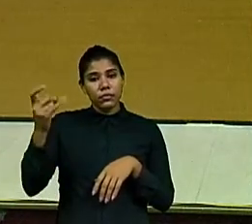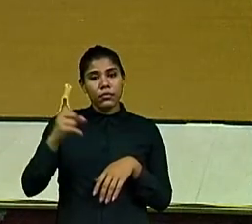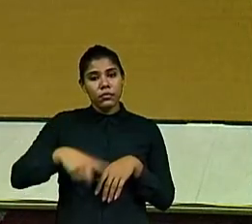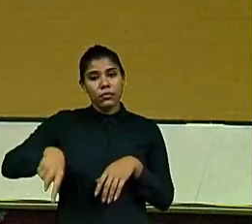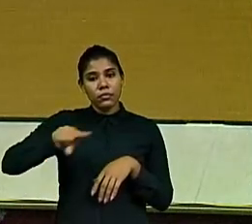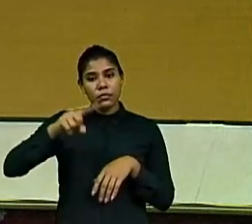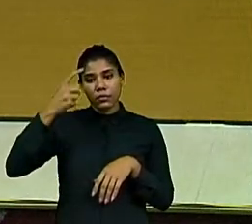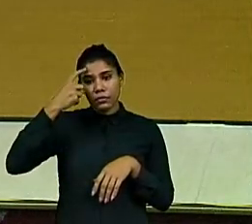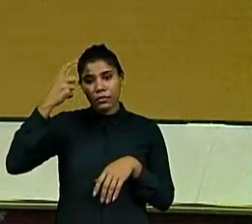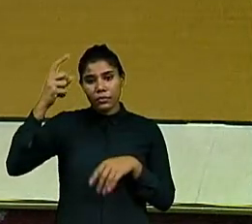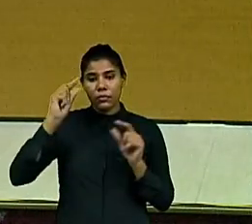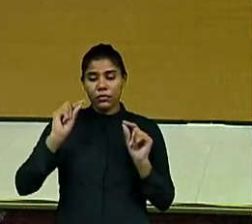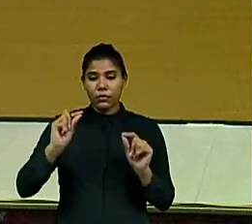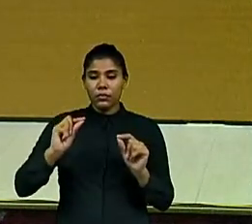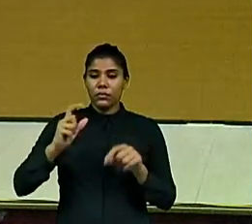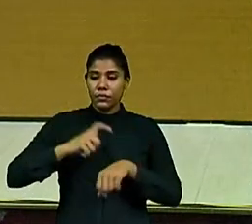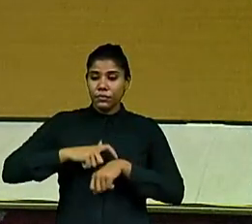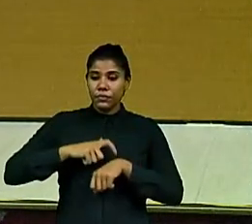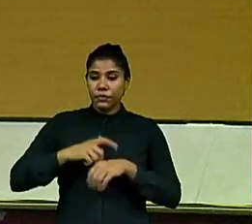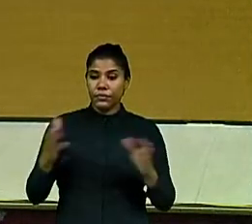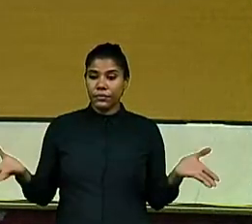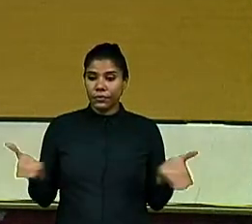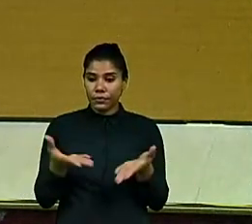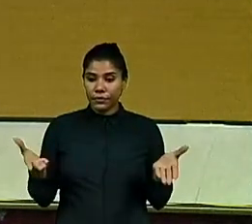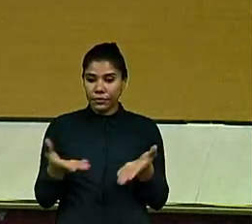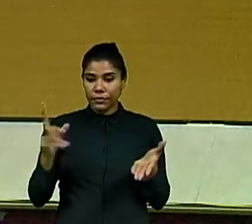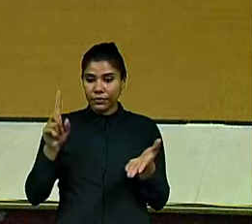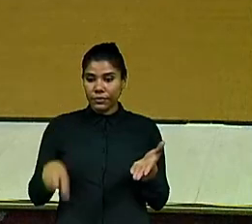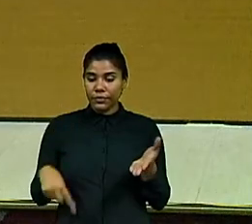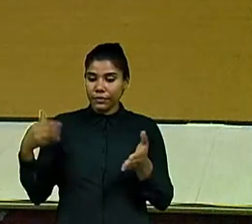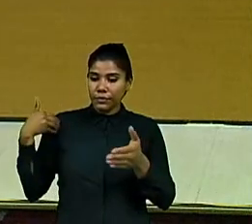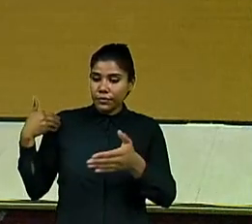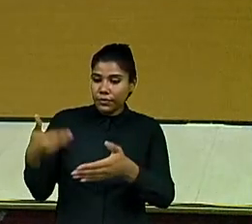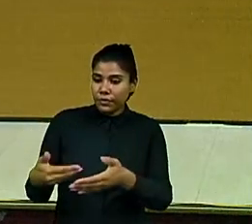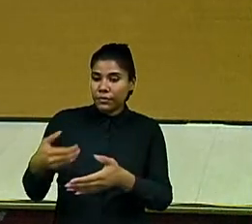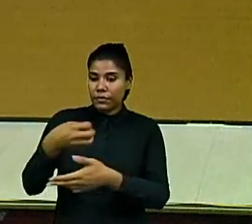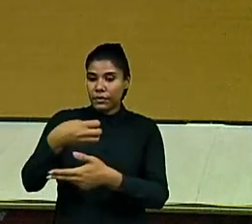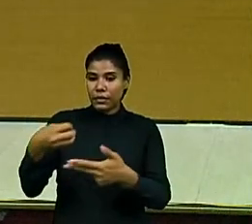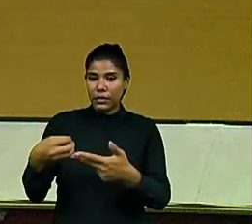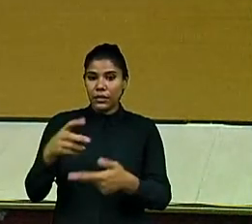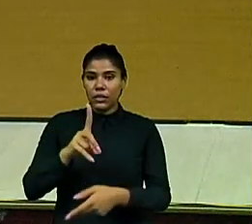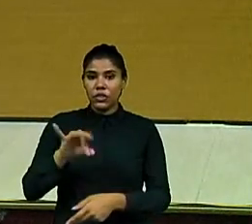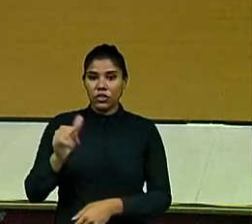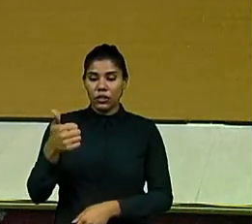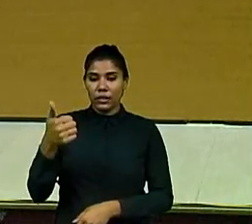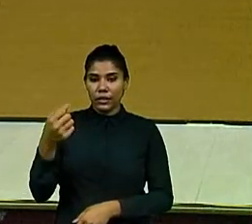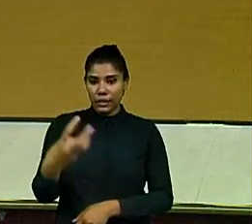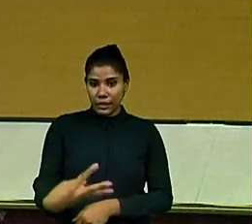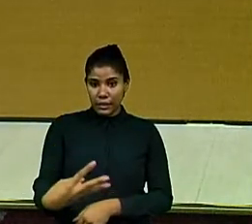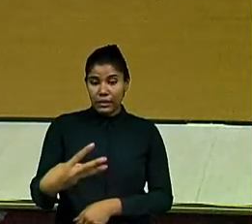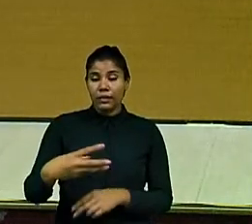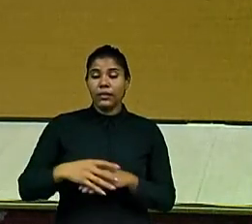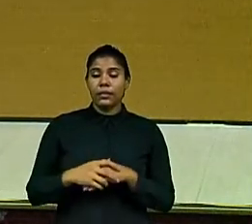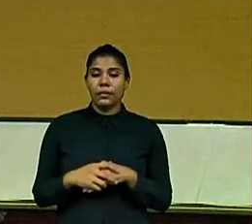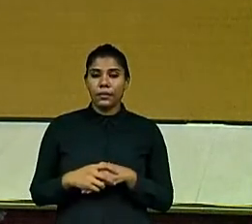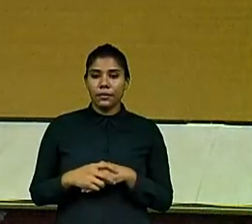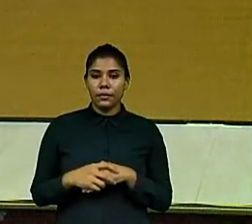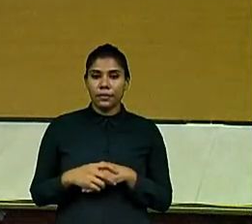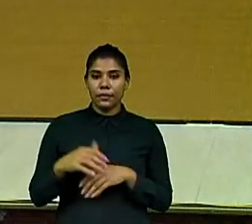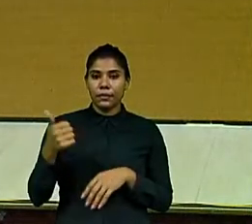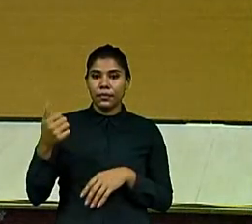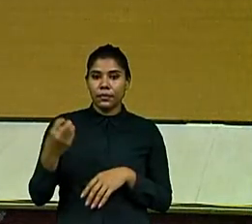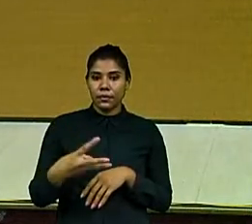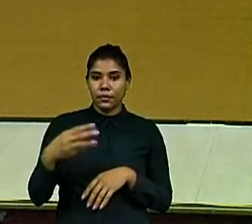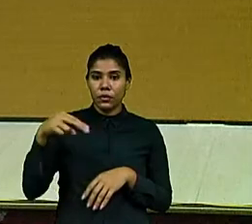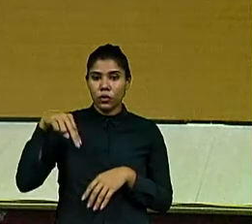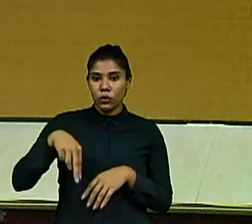nós estamos no momento vésperas do Enem né dia 13 o Enem 3 de novembro